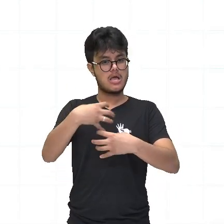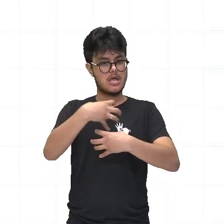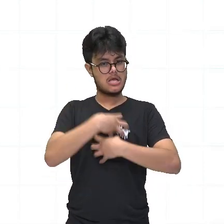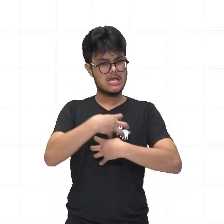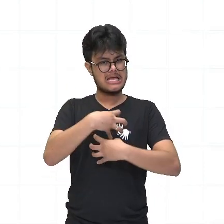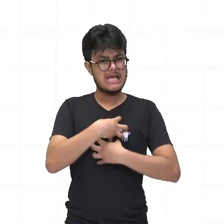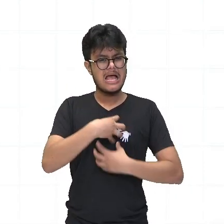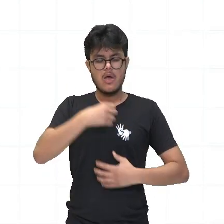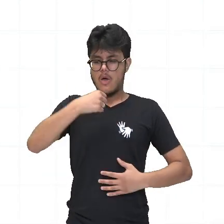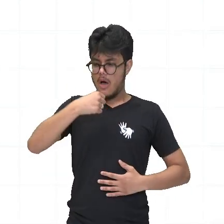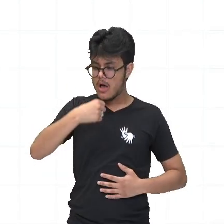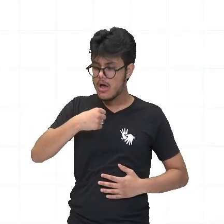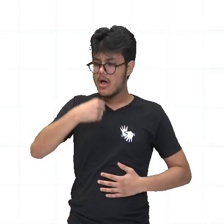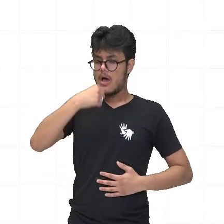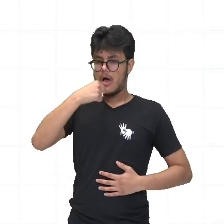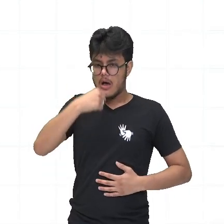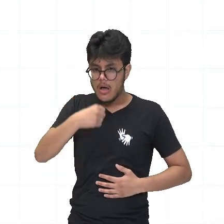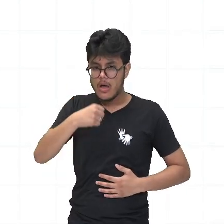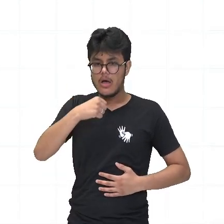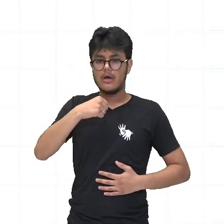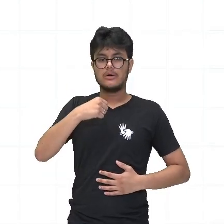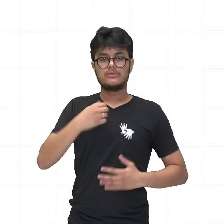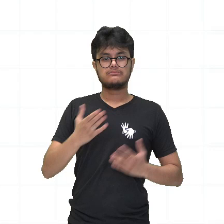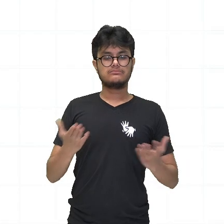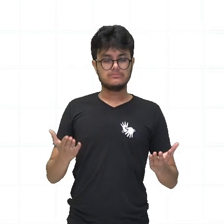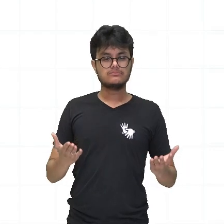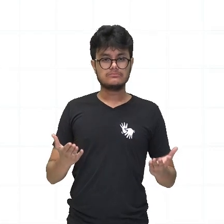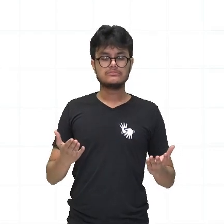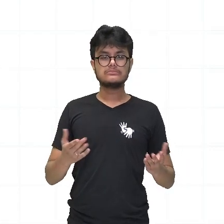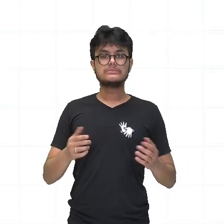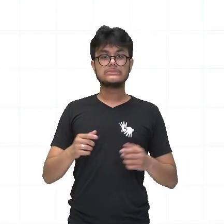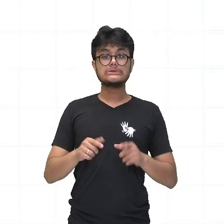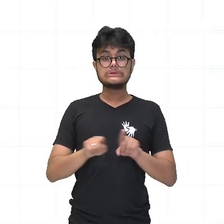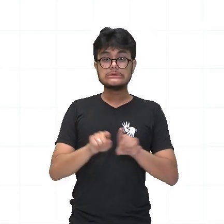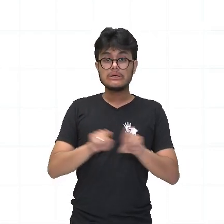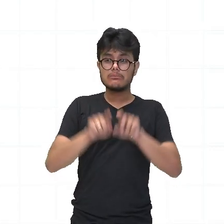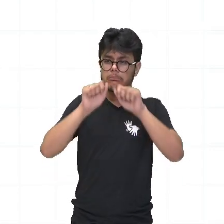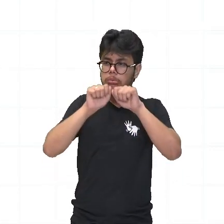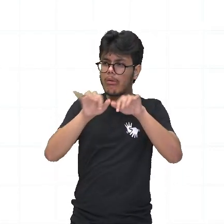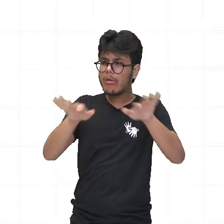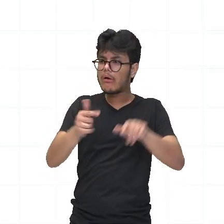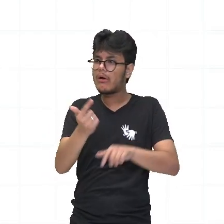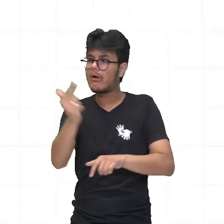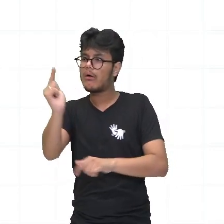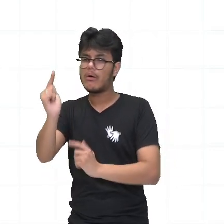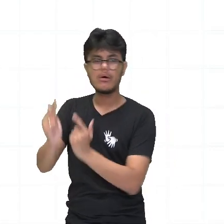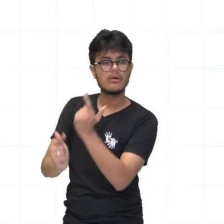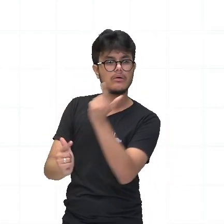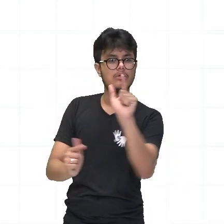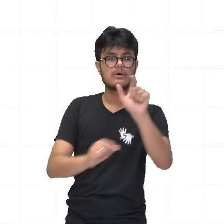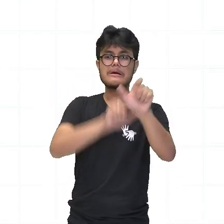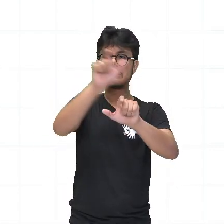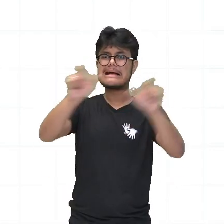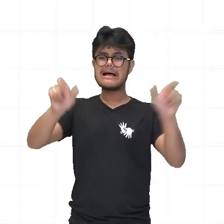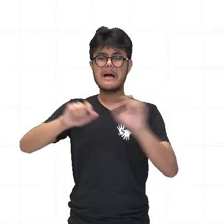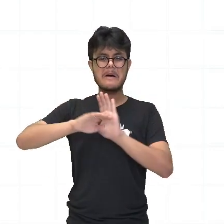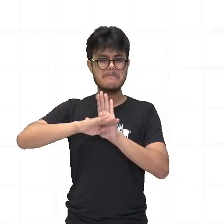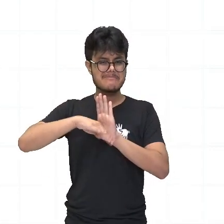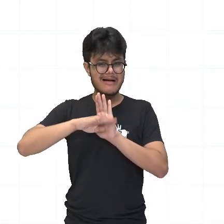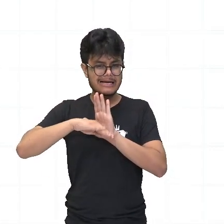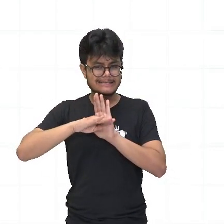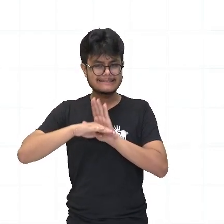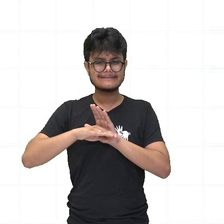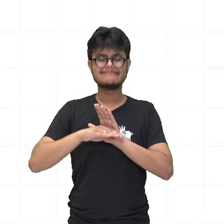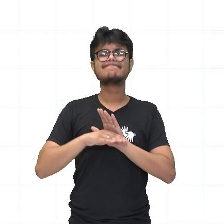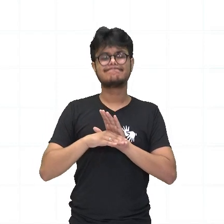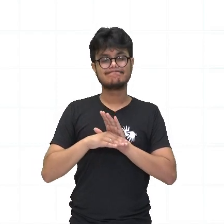ser transmitida a outras pessoas a bactéria, e aí vai desenvolver outros sinais e sintomas,